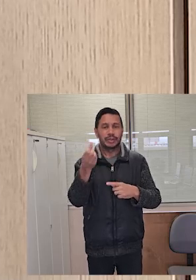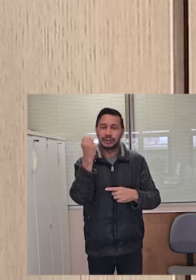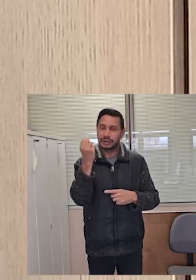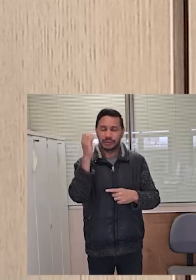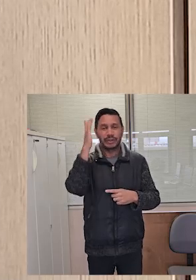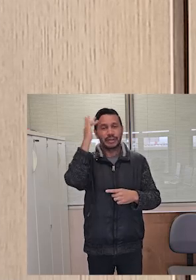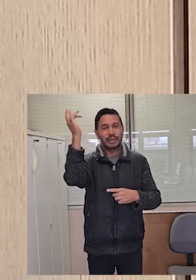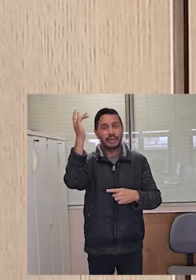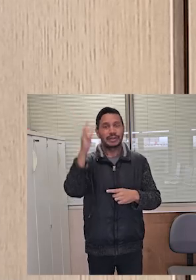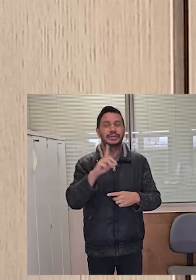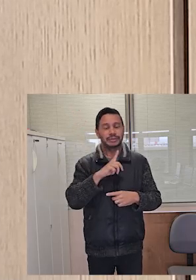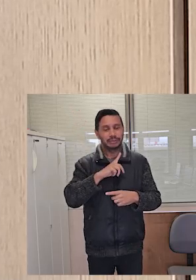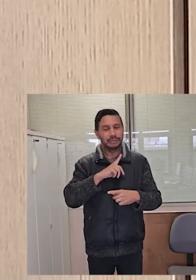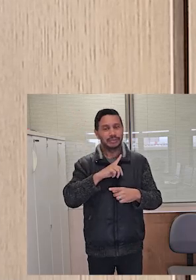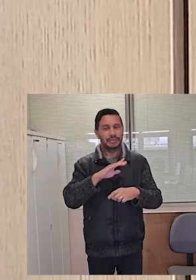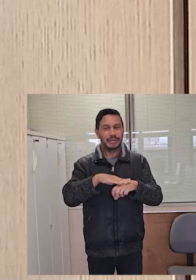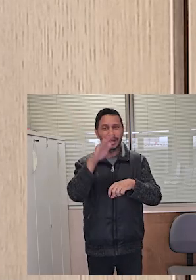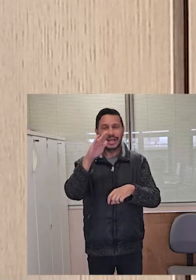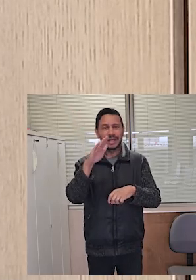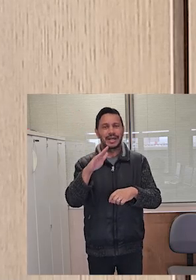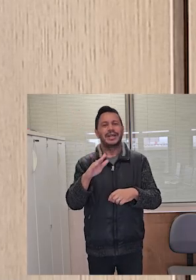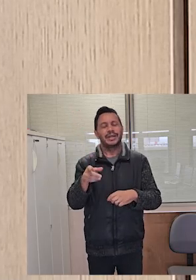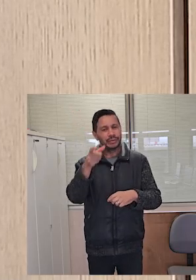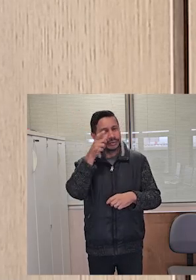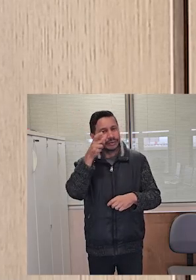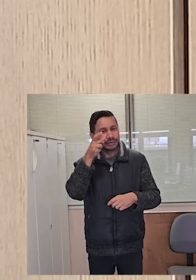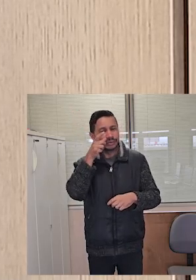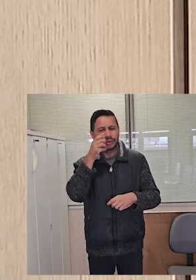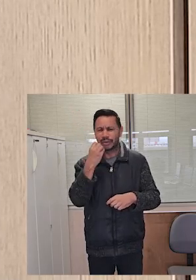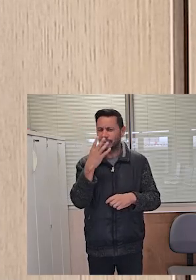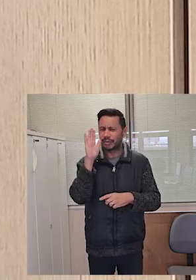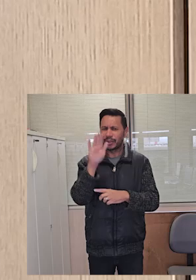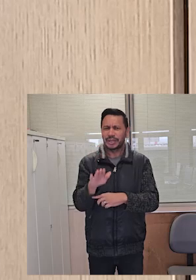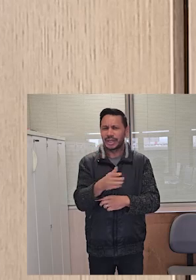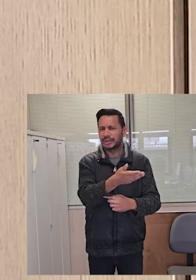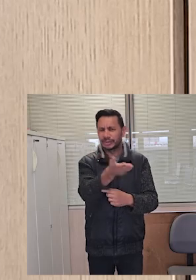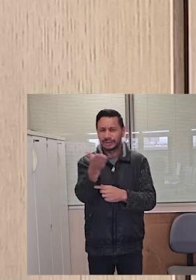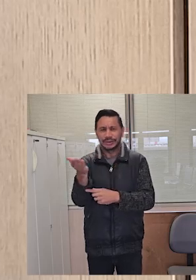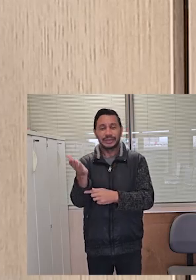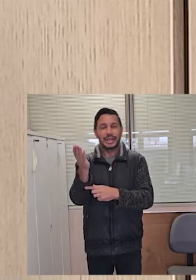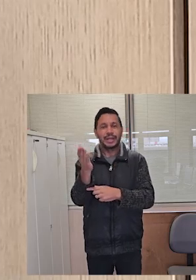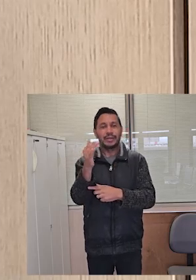jogos, não perca! O Hora da Boia termina por aqui. A gente deseja uma ótima tarde para